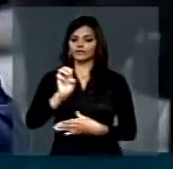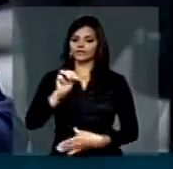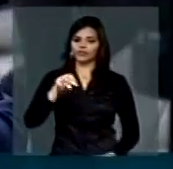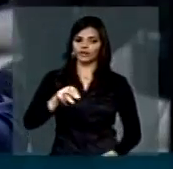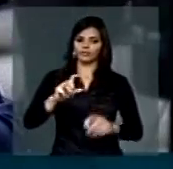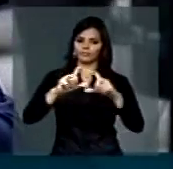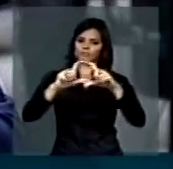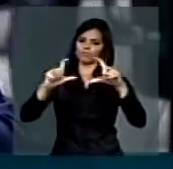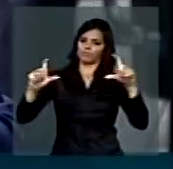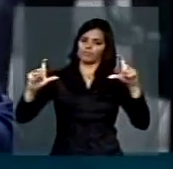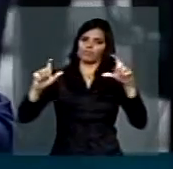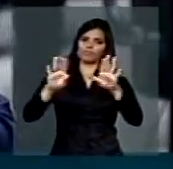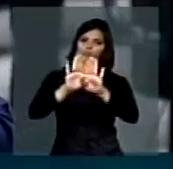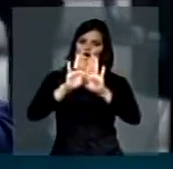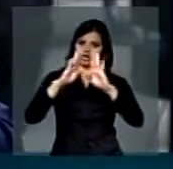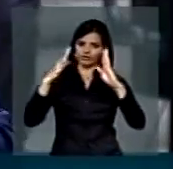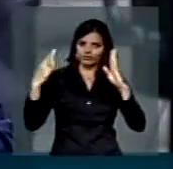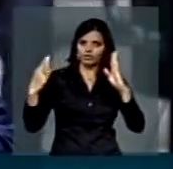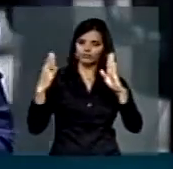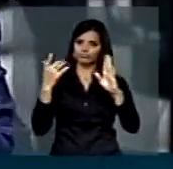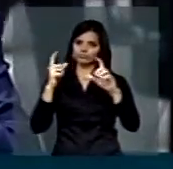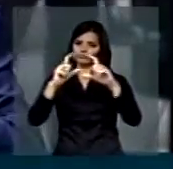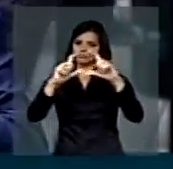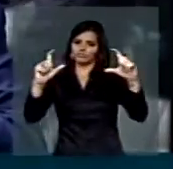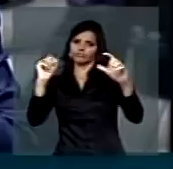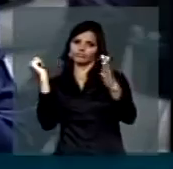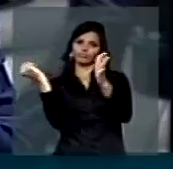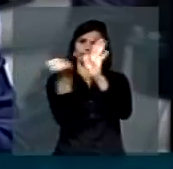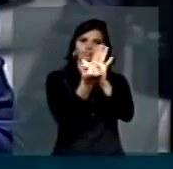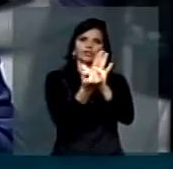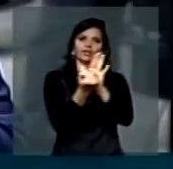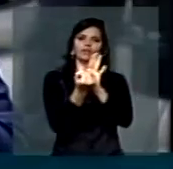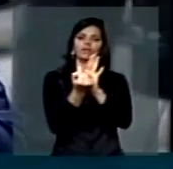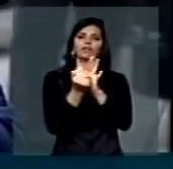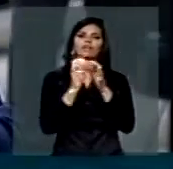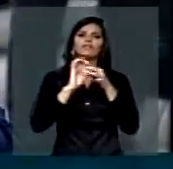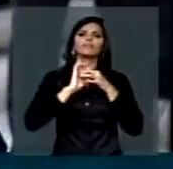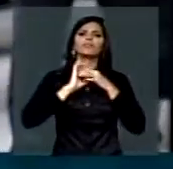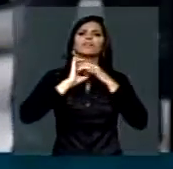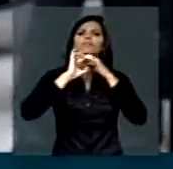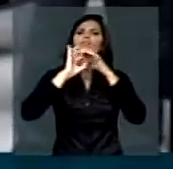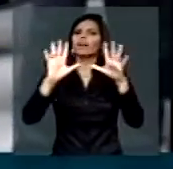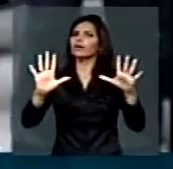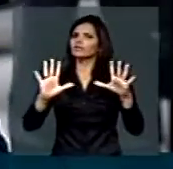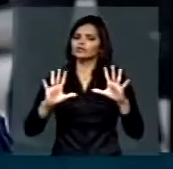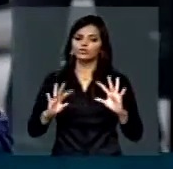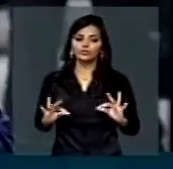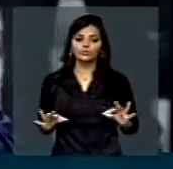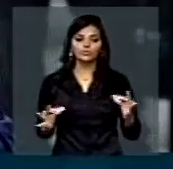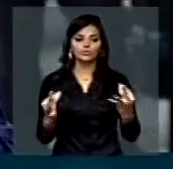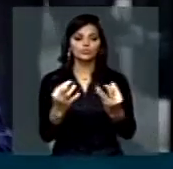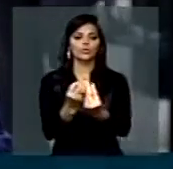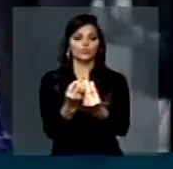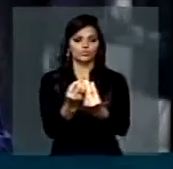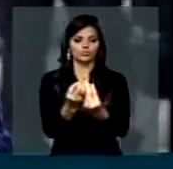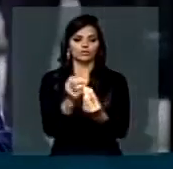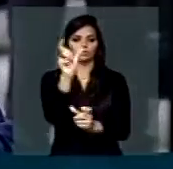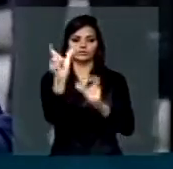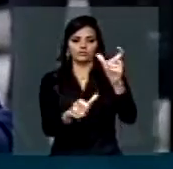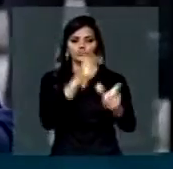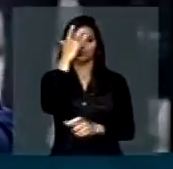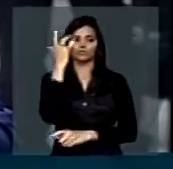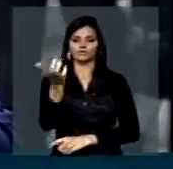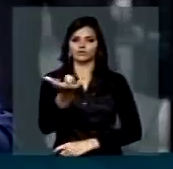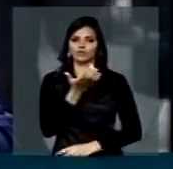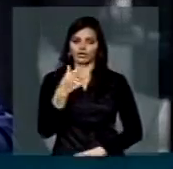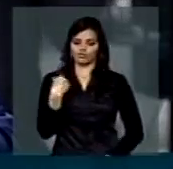porta o estado de liberdade, que todos aqueles que quiserem ter o